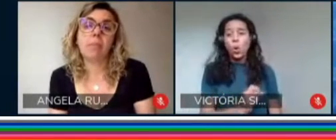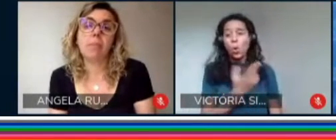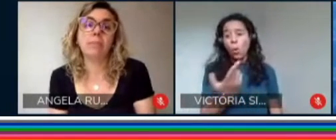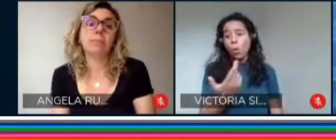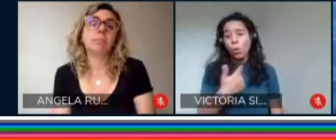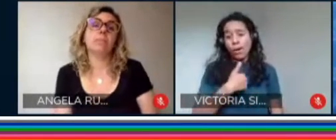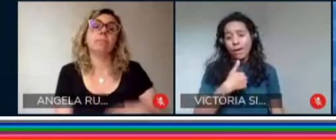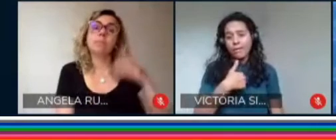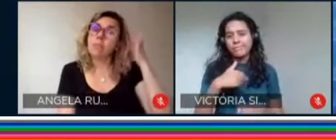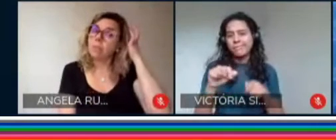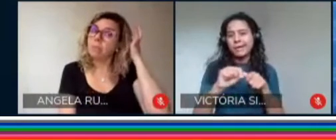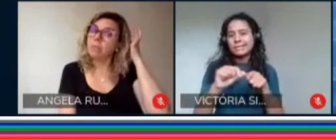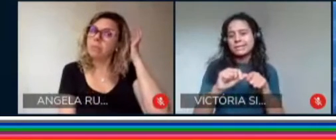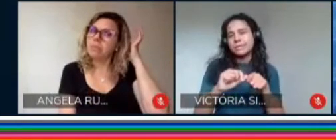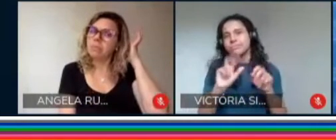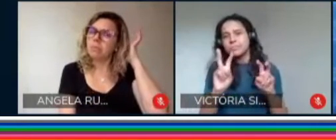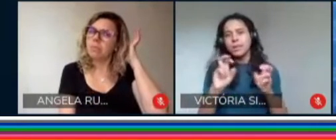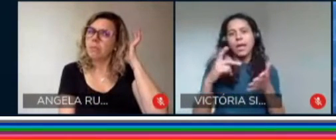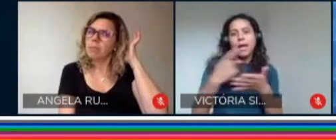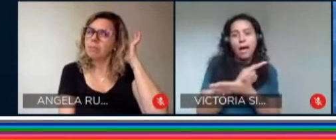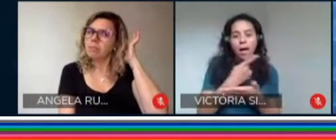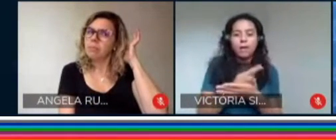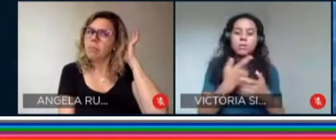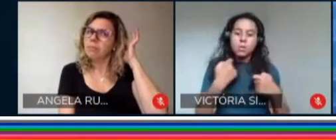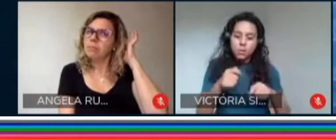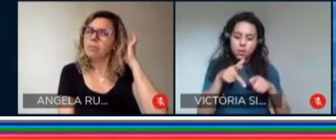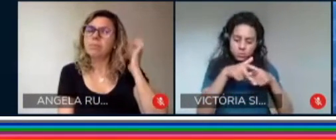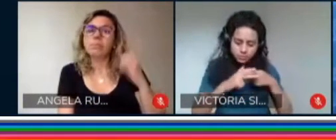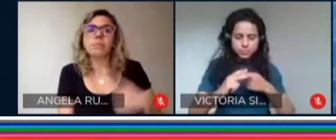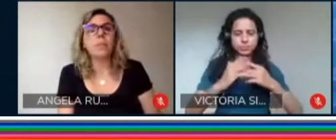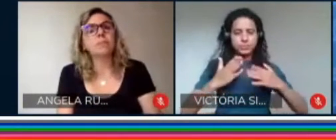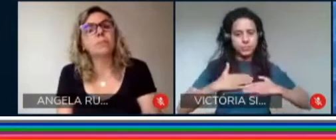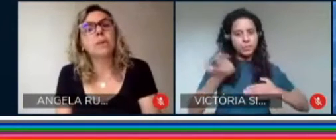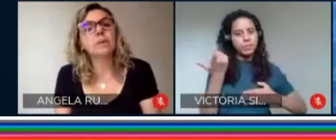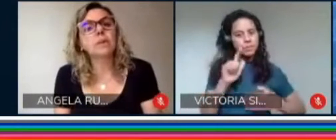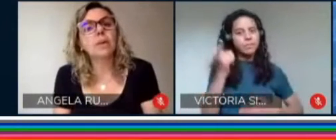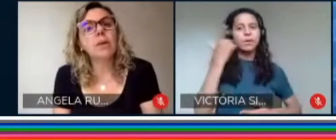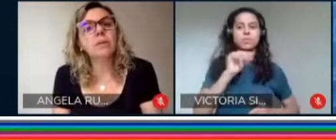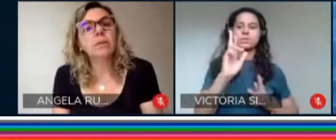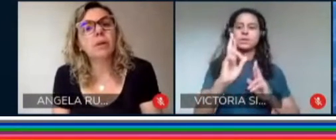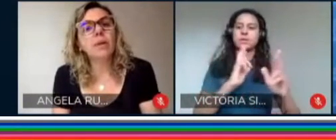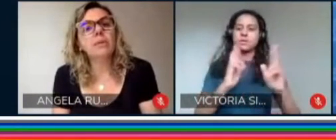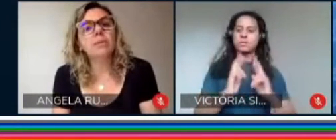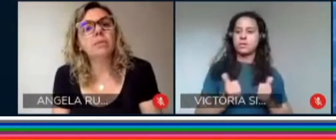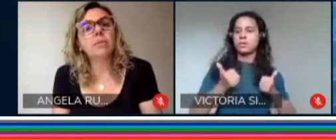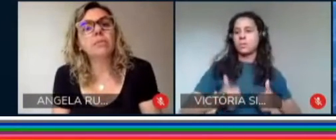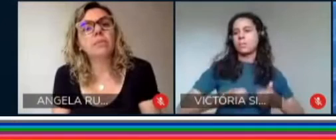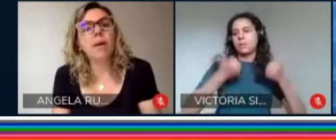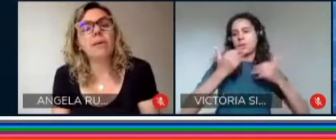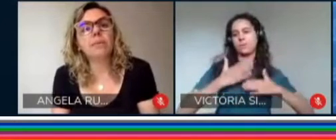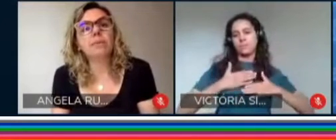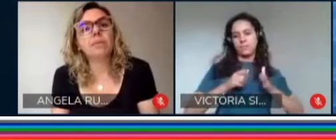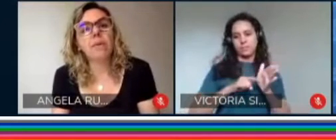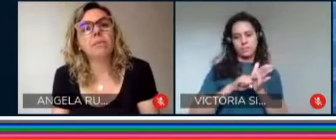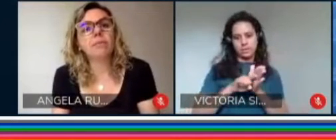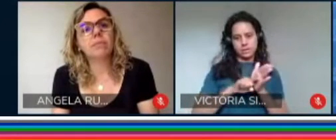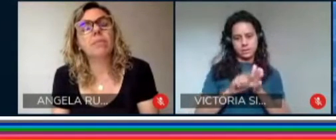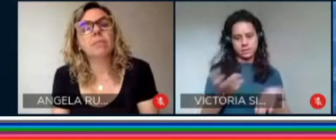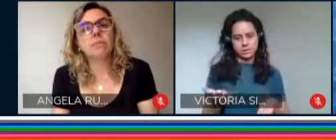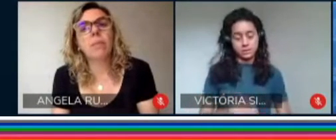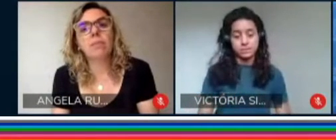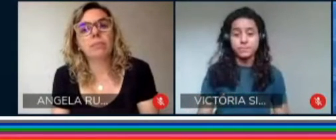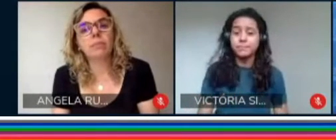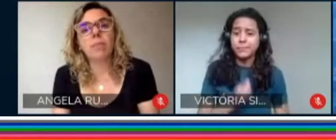dentro da base, né, para eu fazer minha pesquisa e obter os resultados de que eu preciso, né. Então, são todas medidas